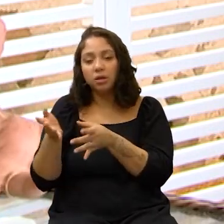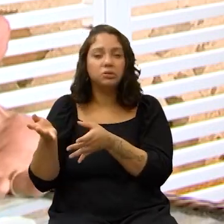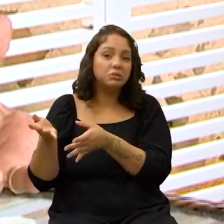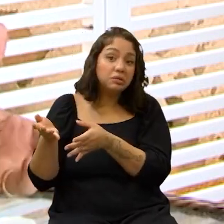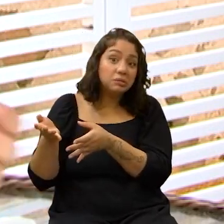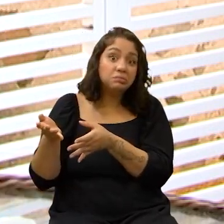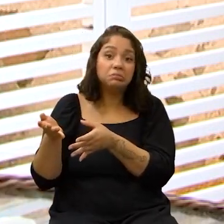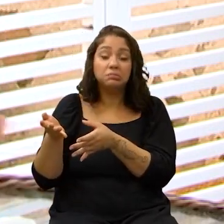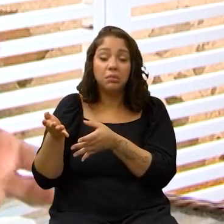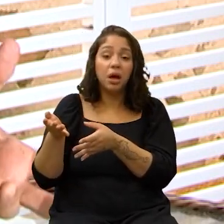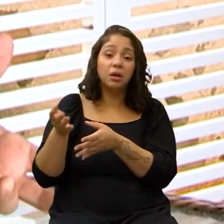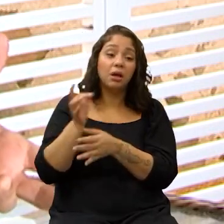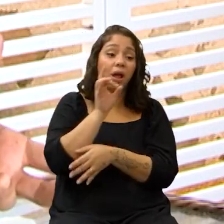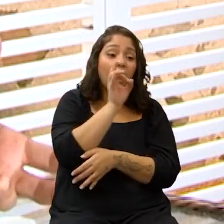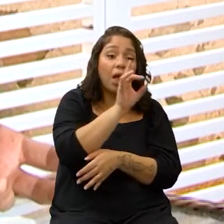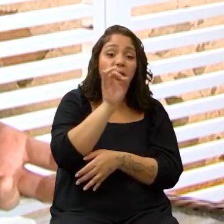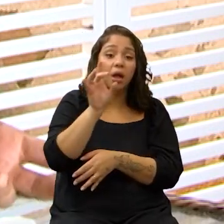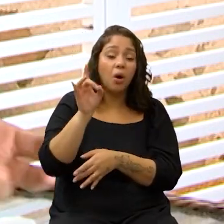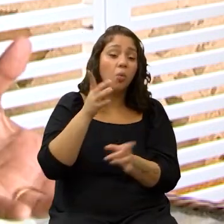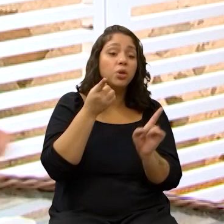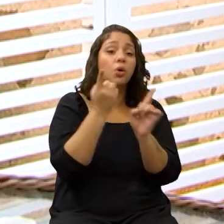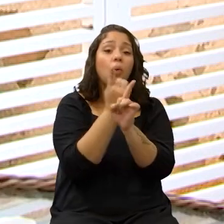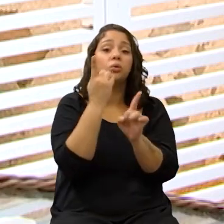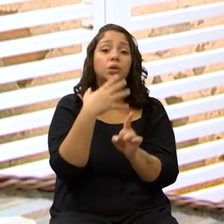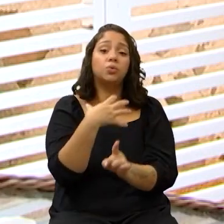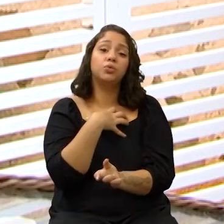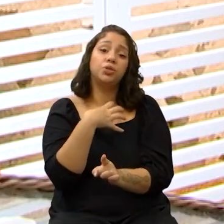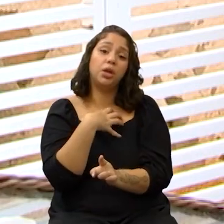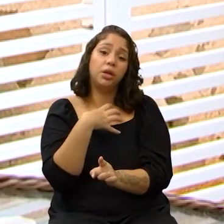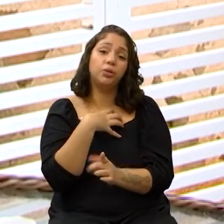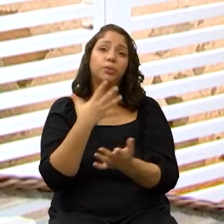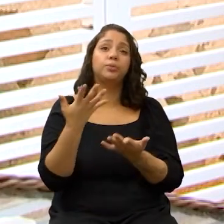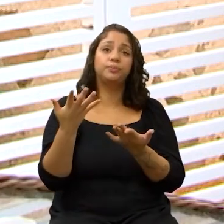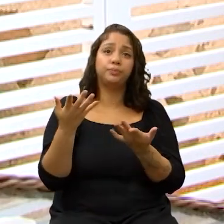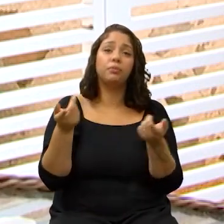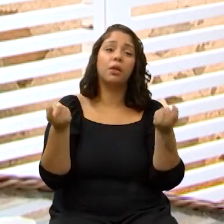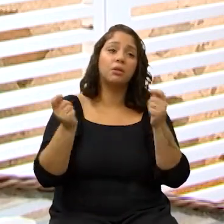cada um vai encontrar aquilo que consegue